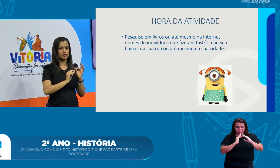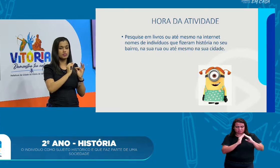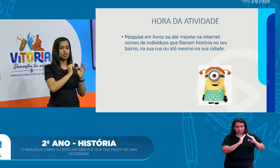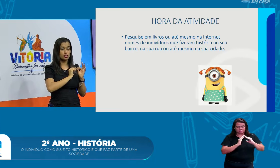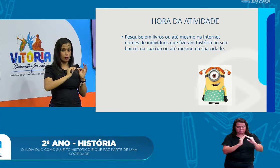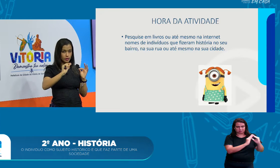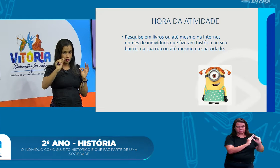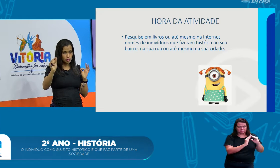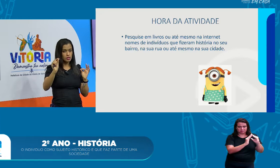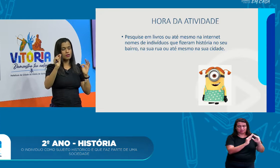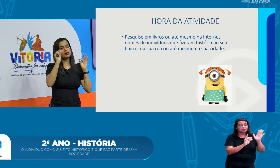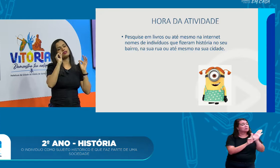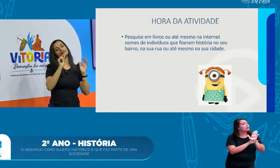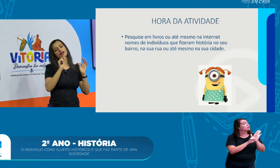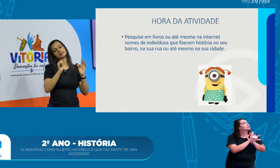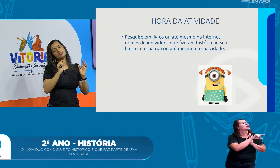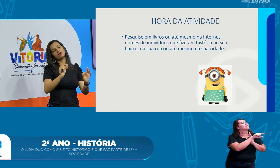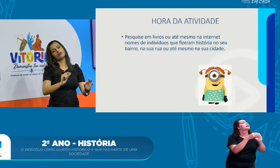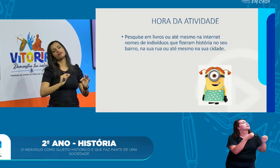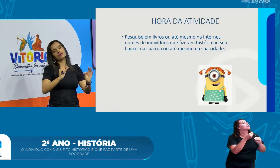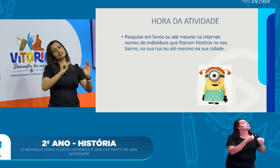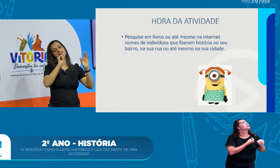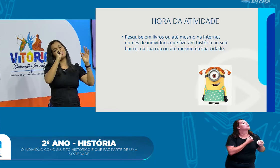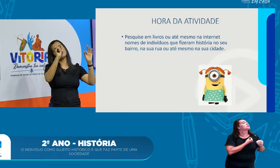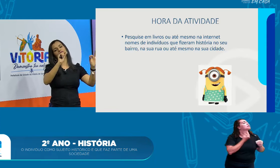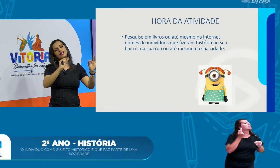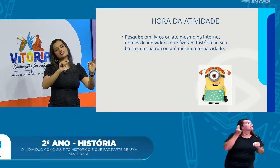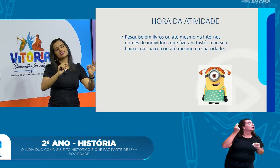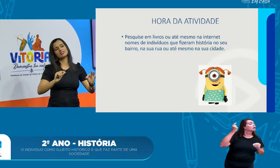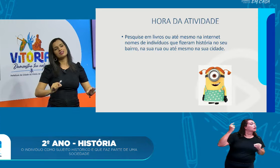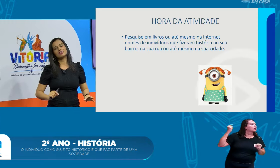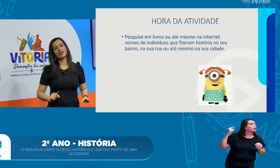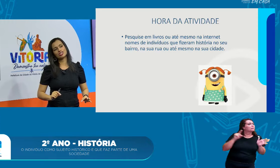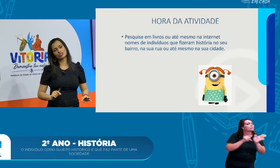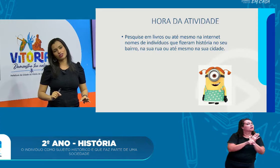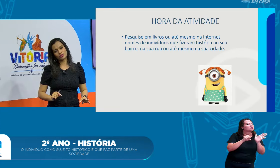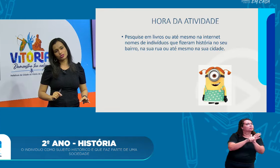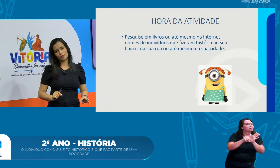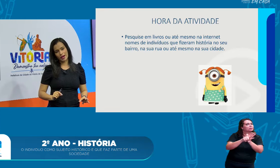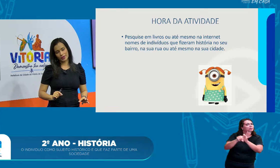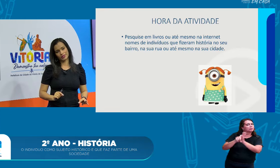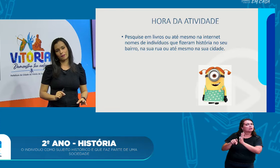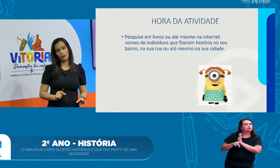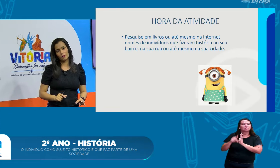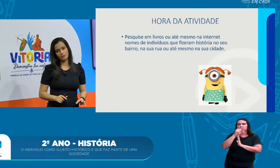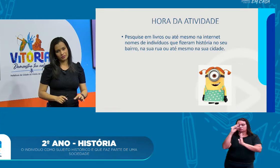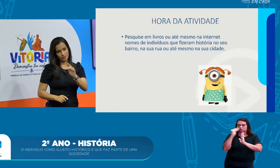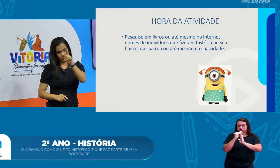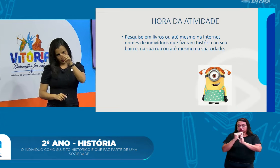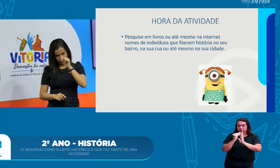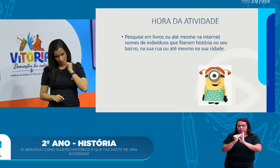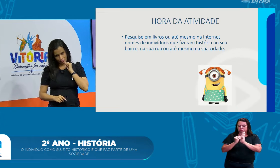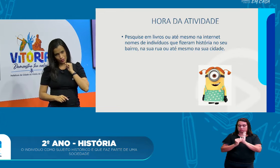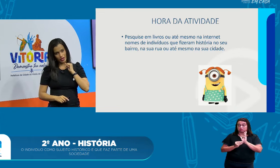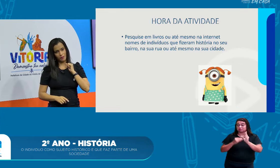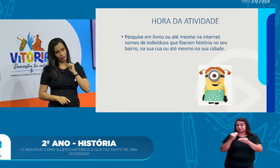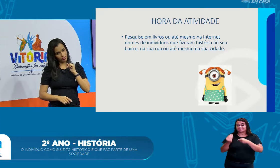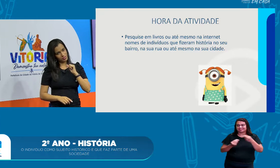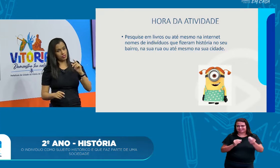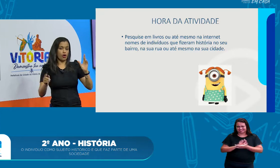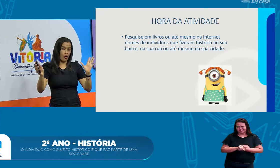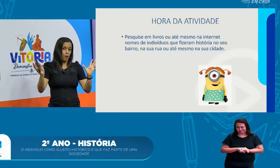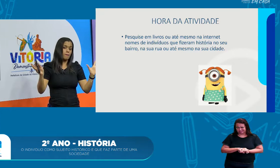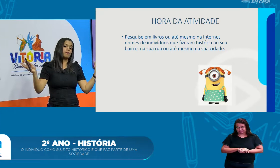de pessoas históricas que fazem aí, ó, fazem e acontece na história do seu bairro, tá bom? Desafio aí